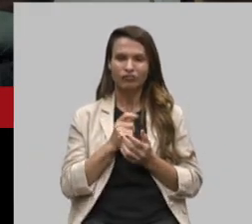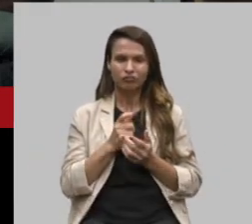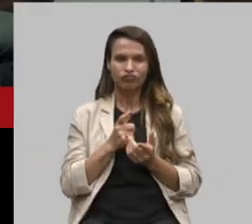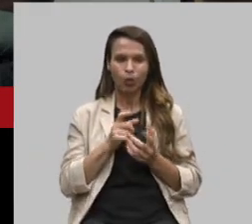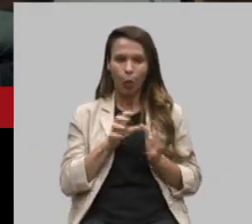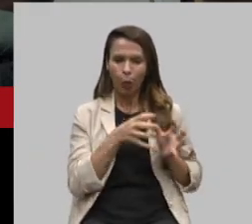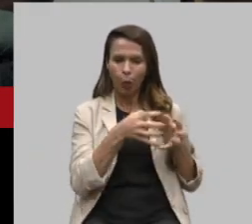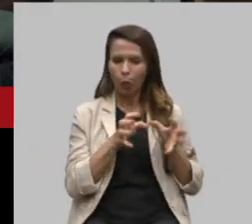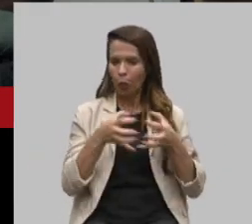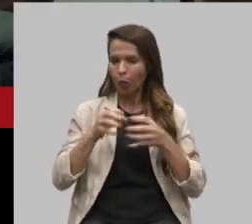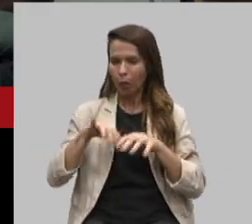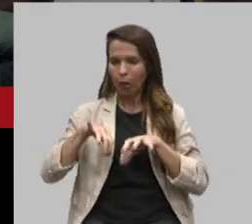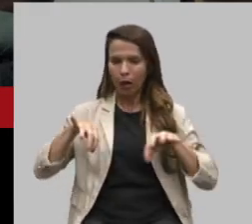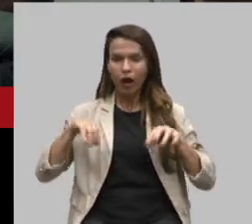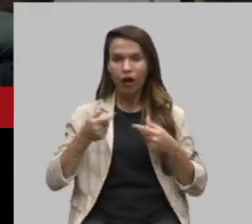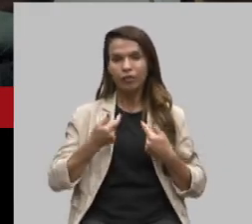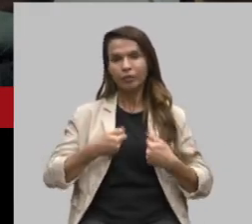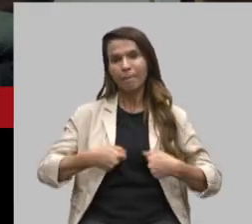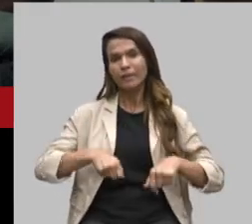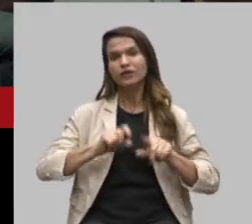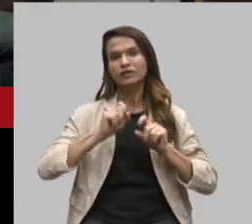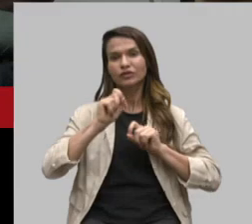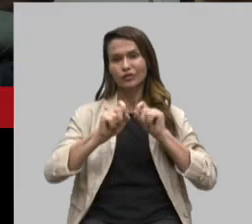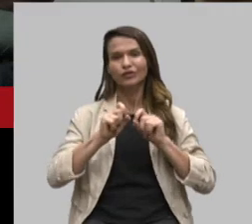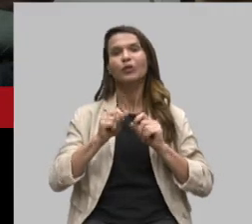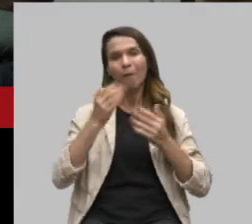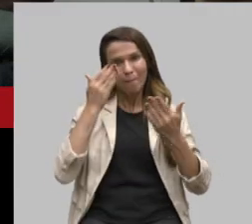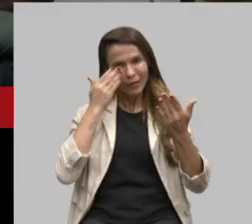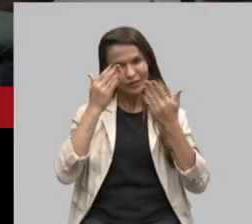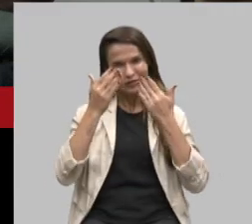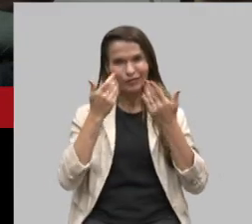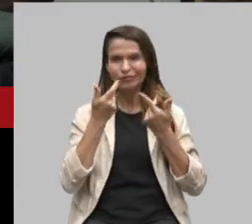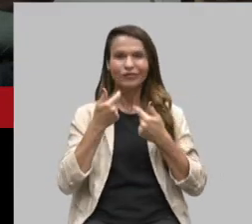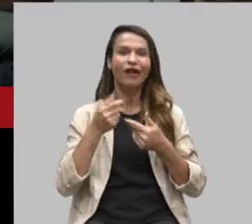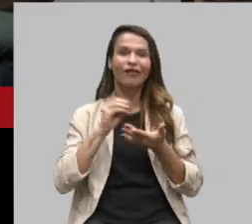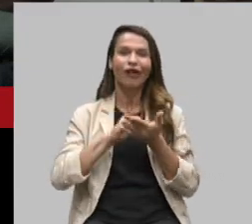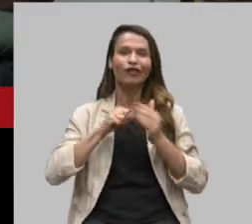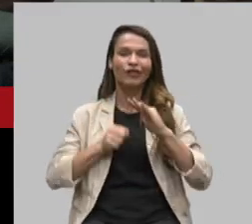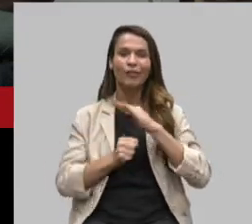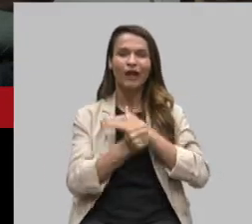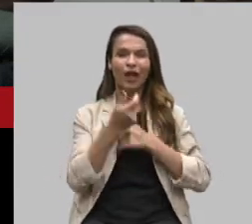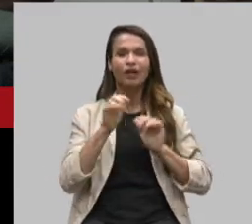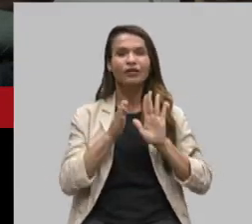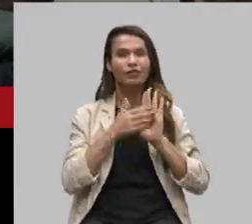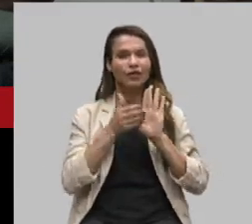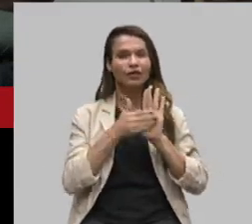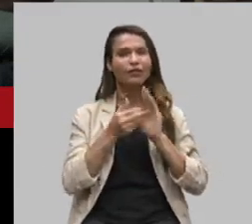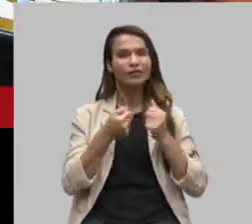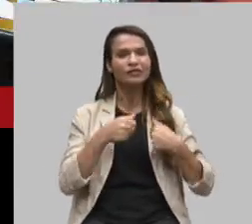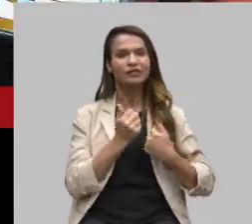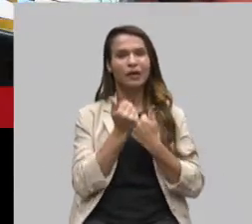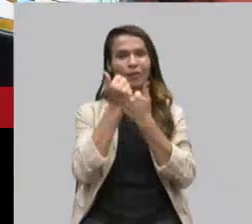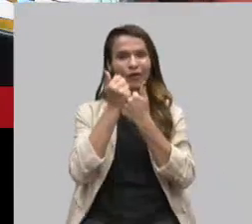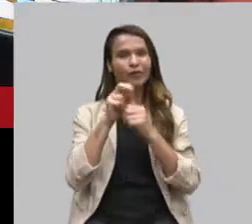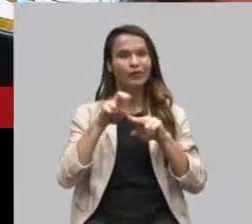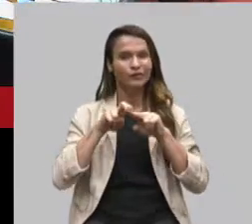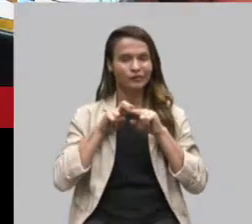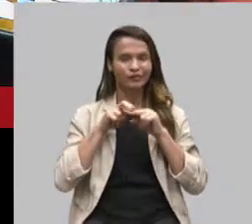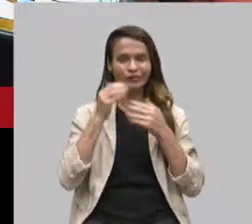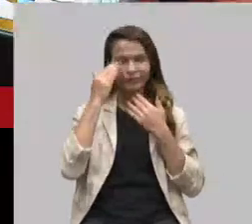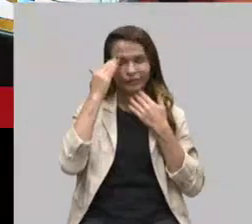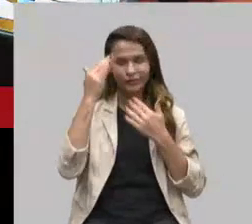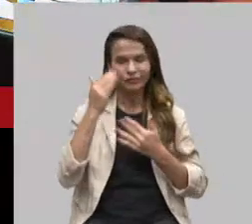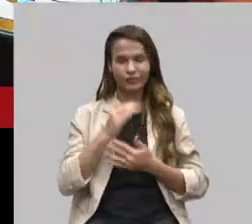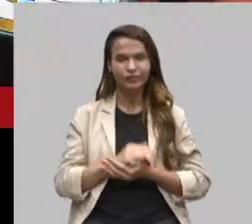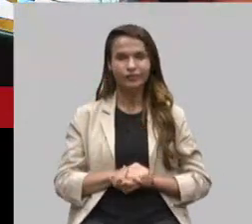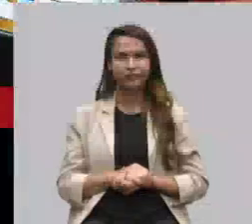E aí que a gente precisa do psicólogo aí que ele não é implantado e eu acho que essa proposta deveria ser apoiada por isso obrigada obrigado obrigado